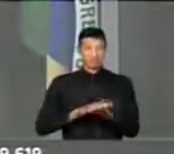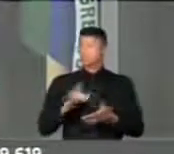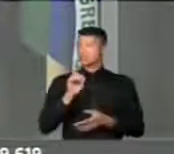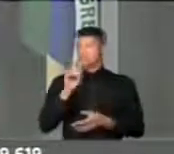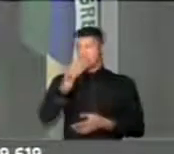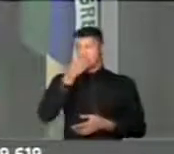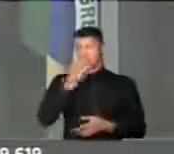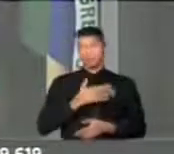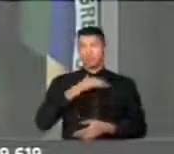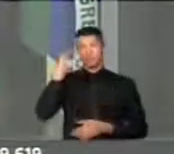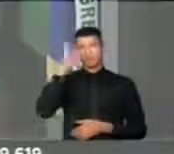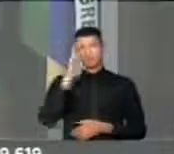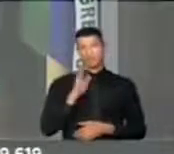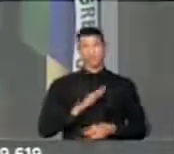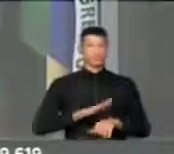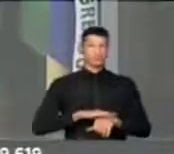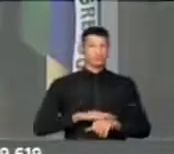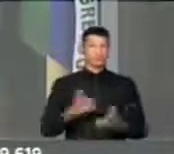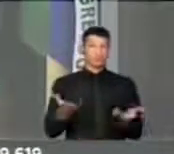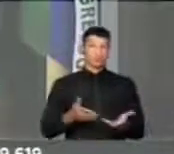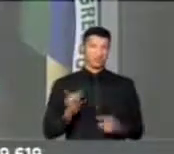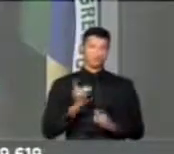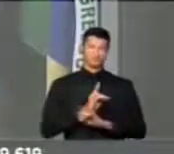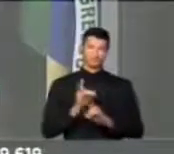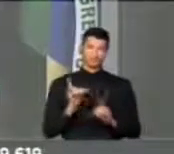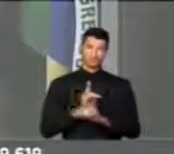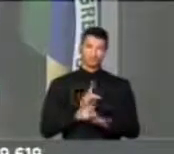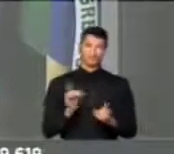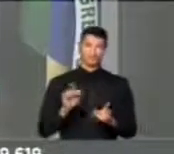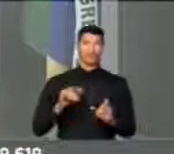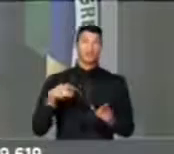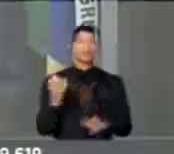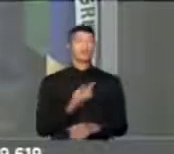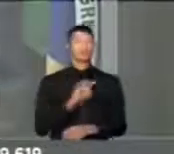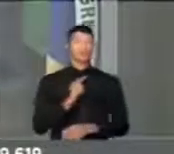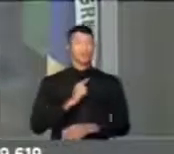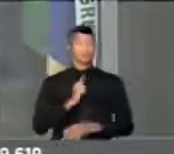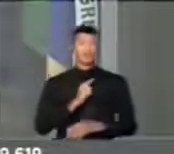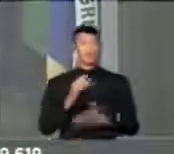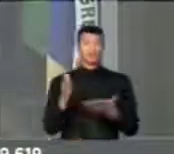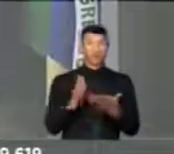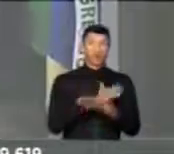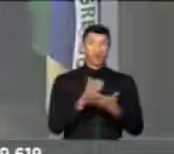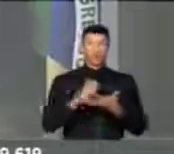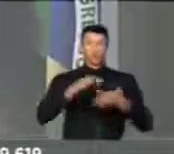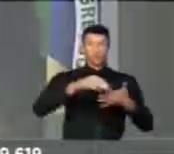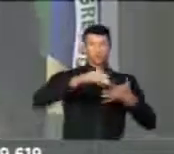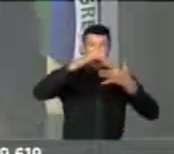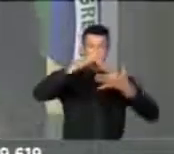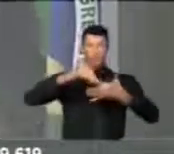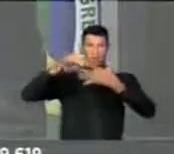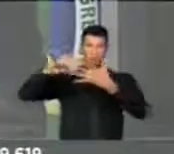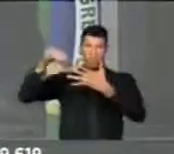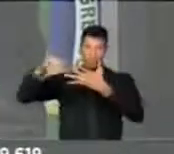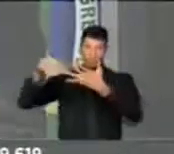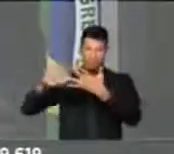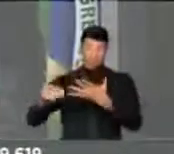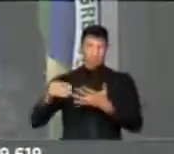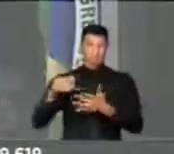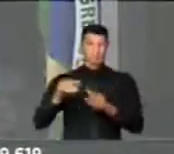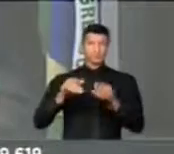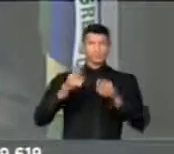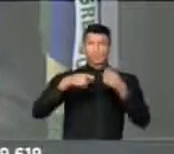não é bom para o país nesse momento. Nós temos algumas prioridades.